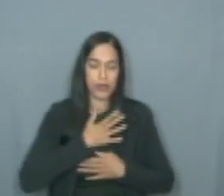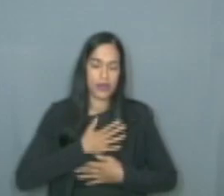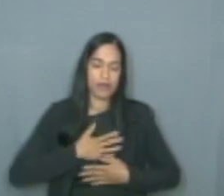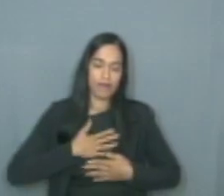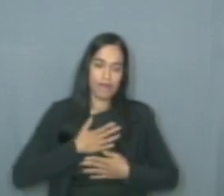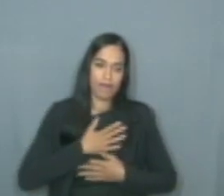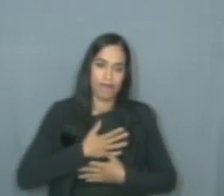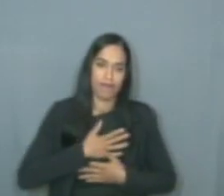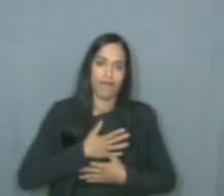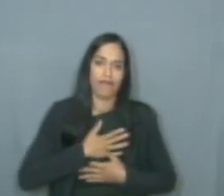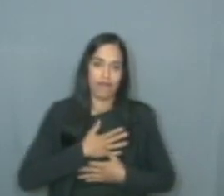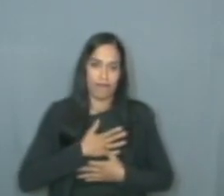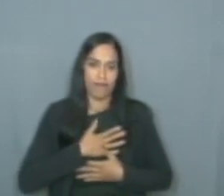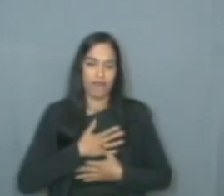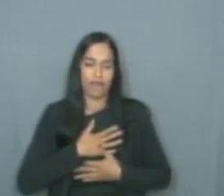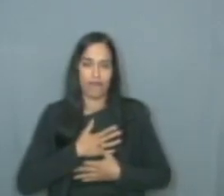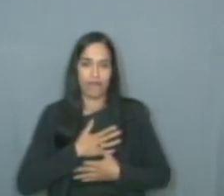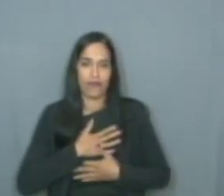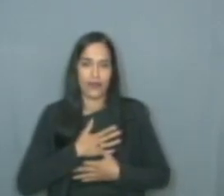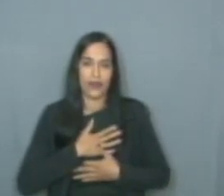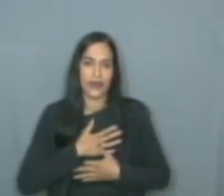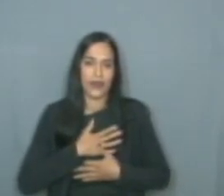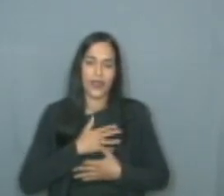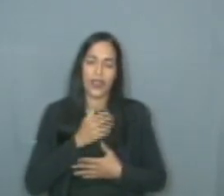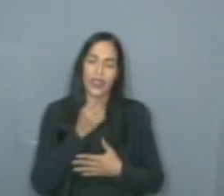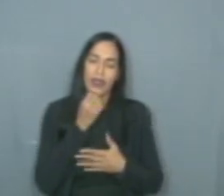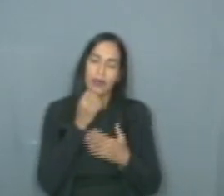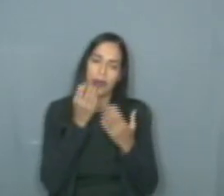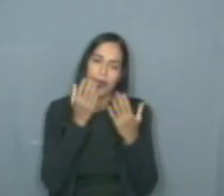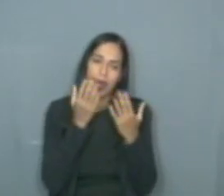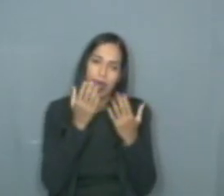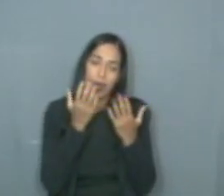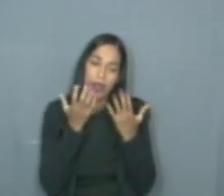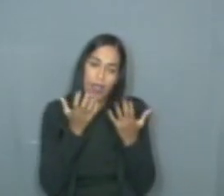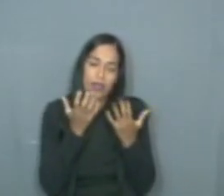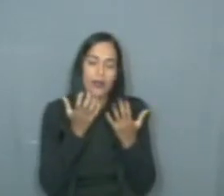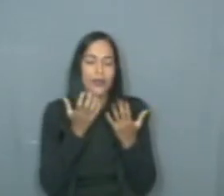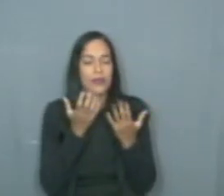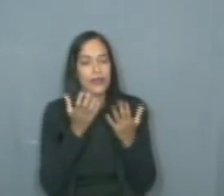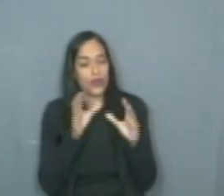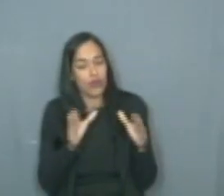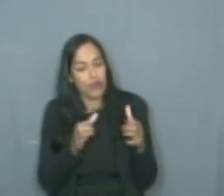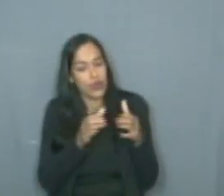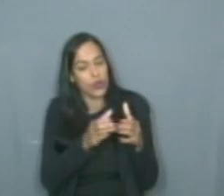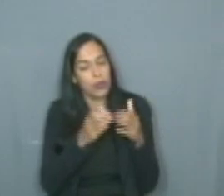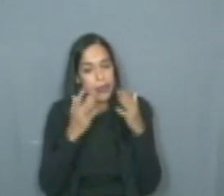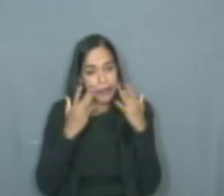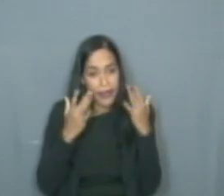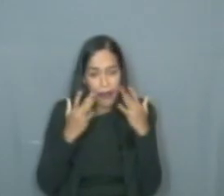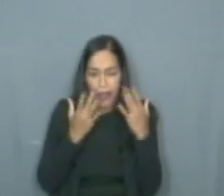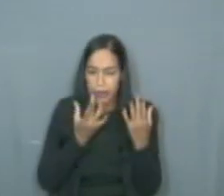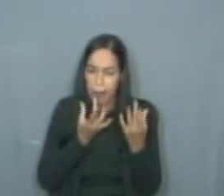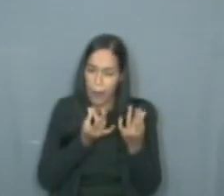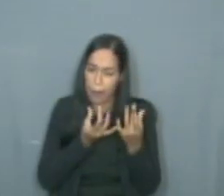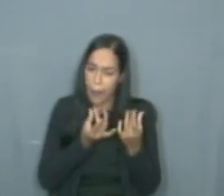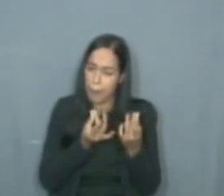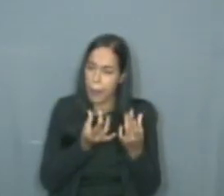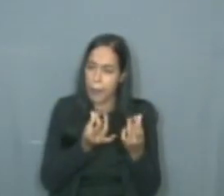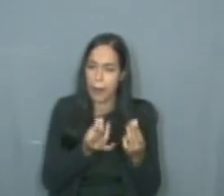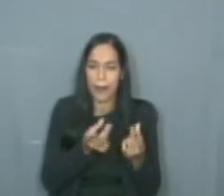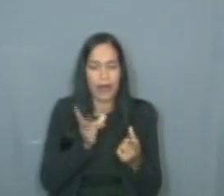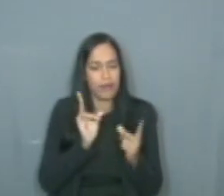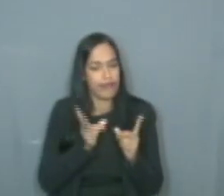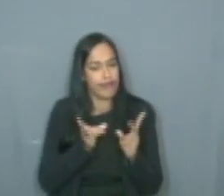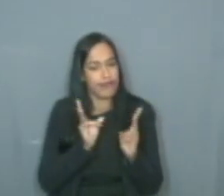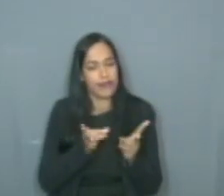Eu quero desejar ao Te Amo e Cia longa vida. Um teatro, inclusive, um